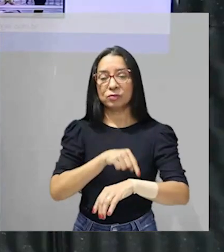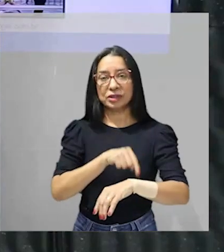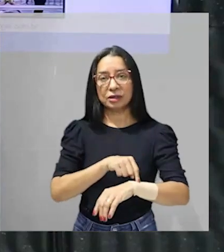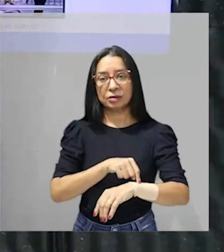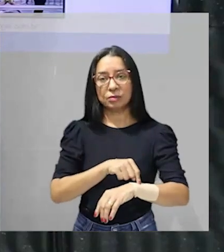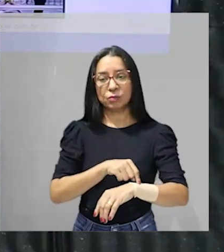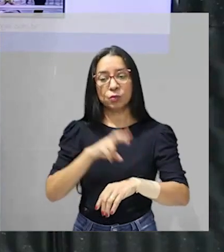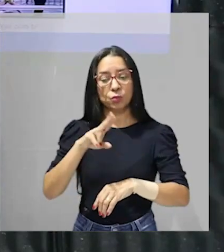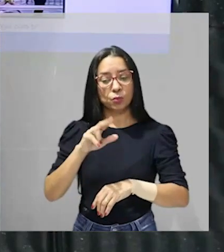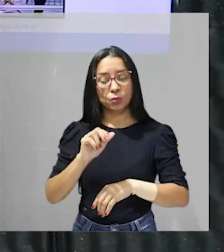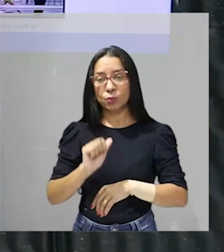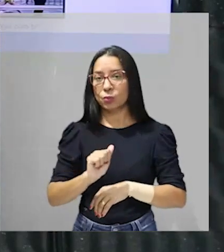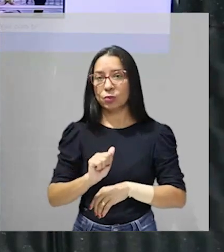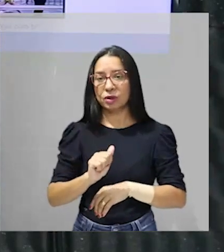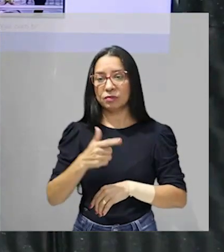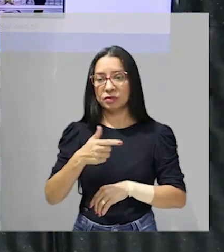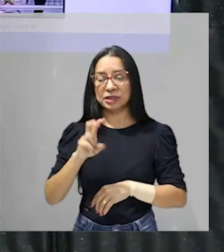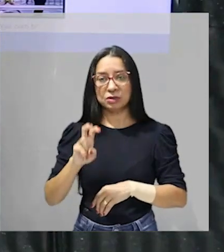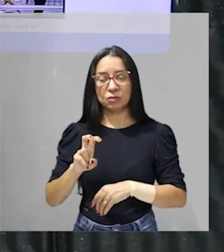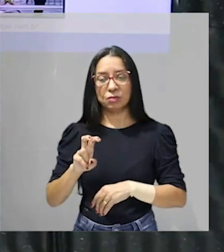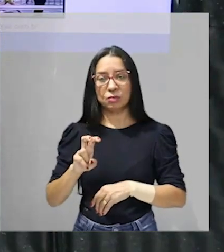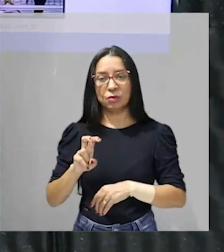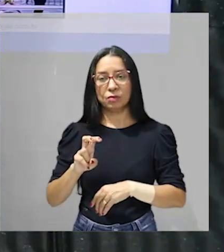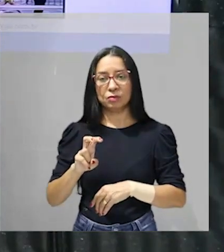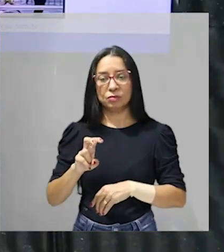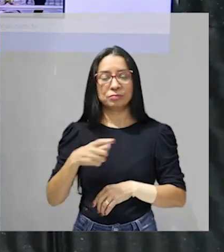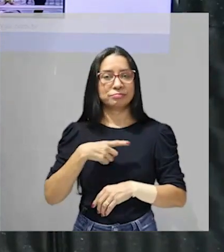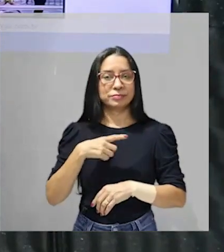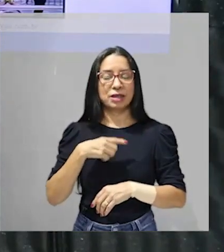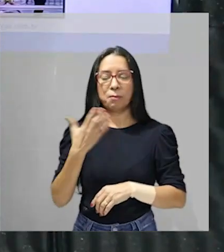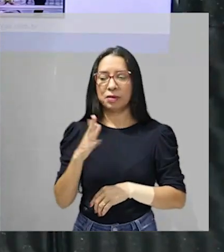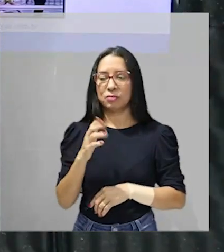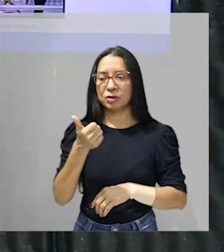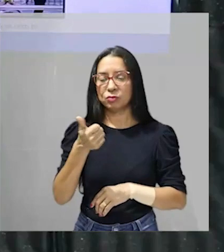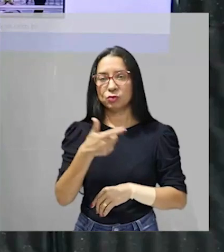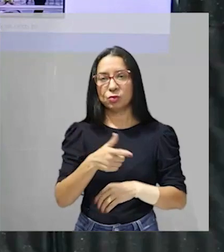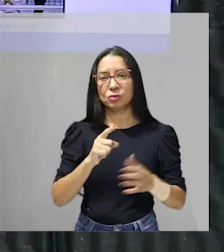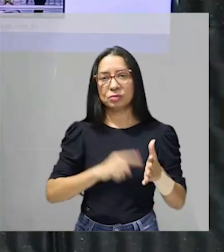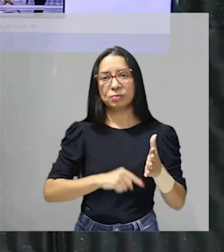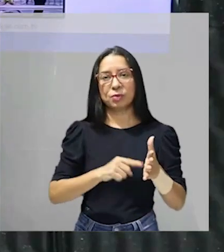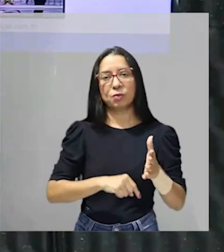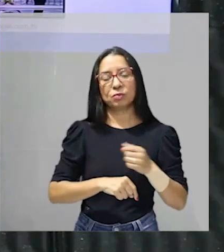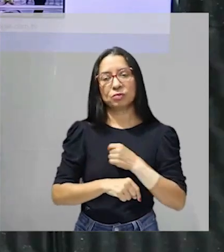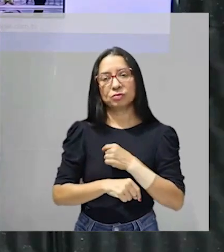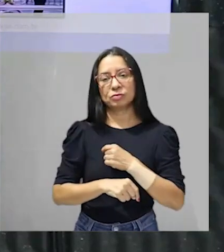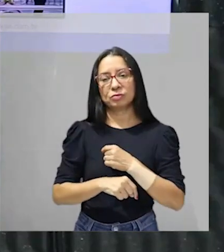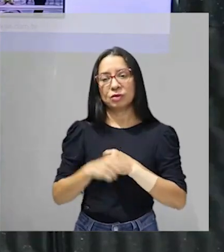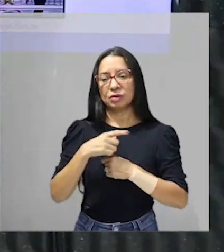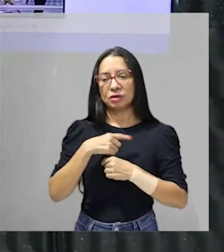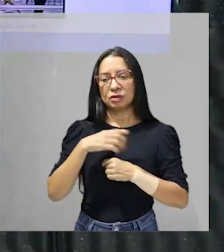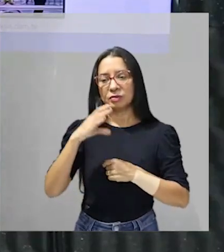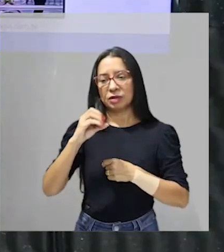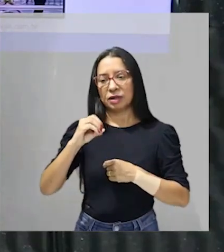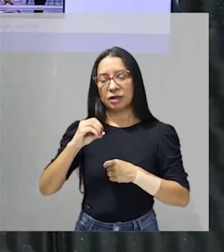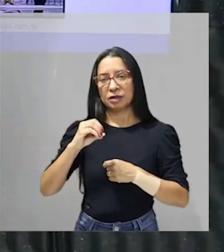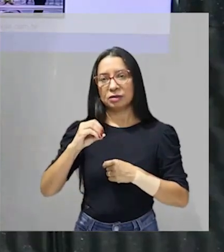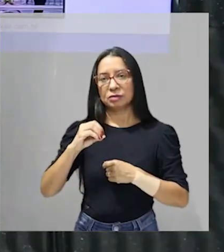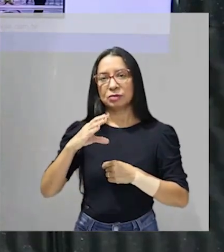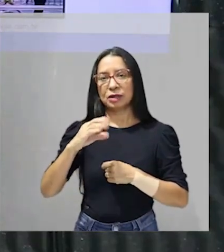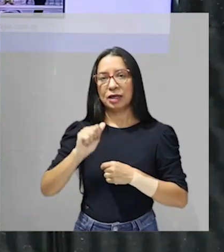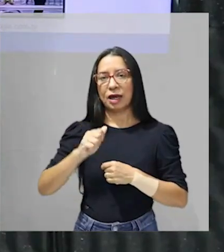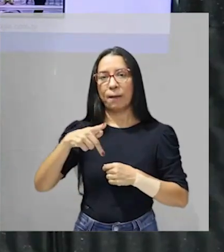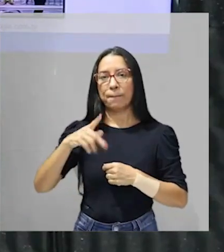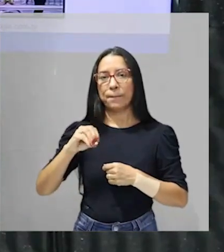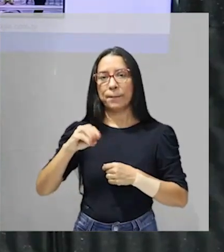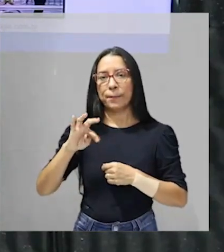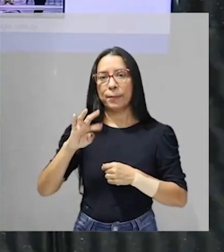que são 25 pontos a gente colocava ali 12 pontos 10 pontos ainda tinha o velho capote que a gente foi capote quando que